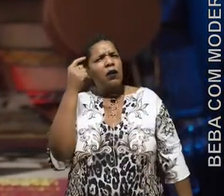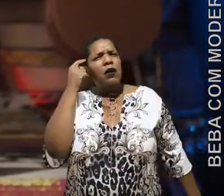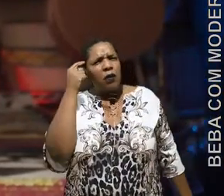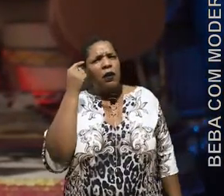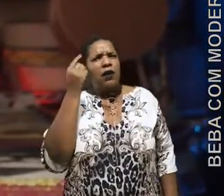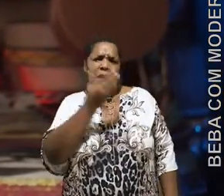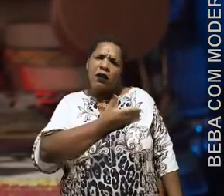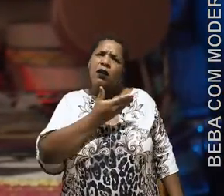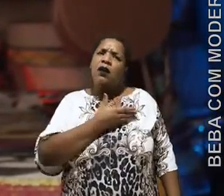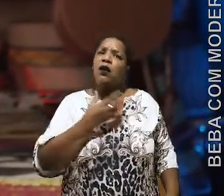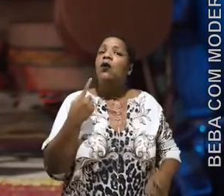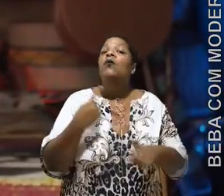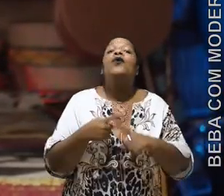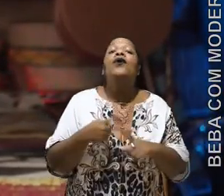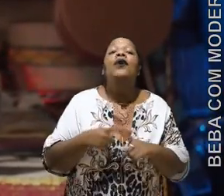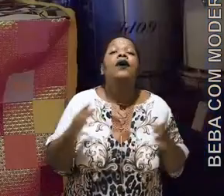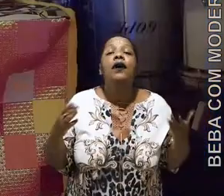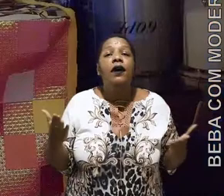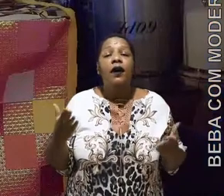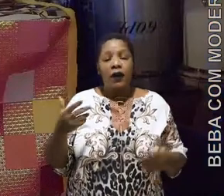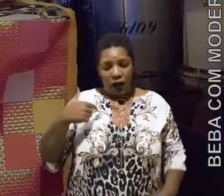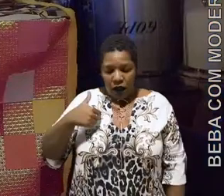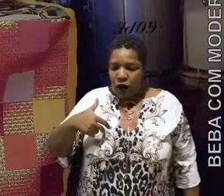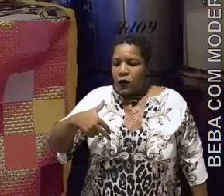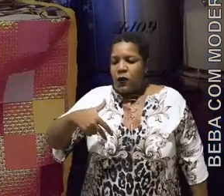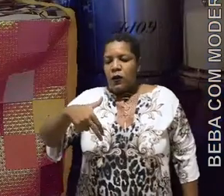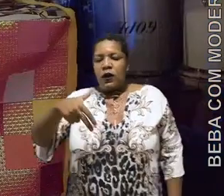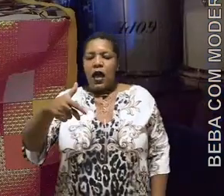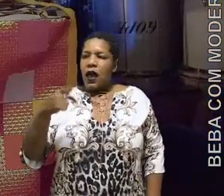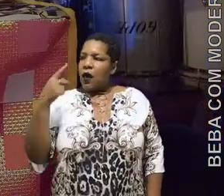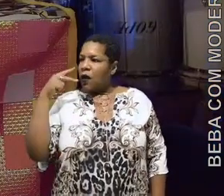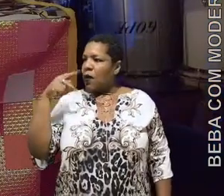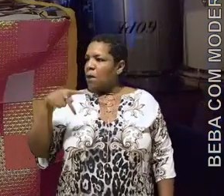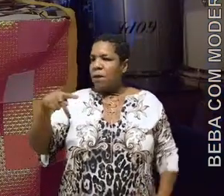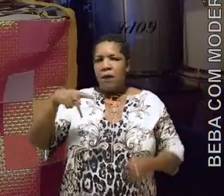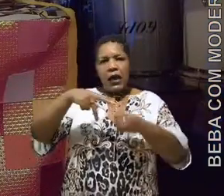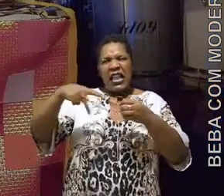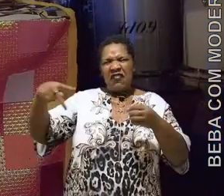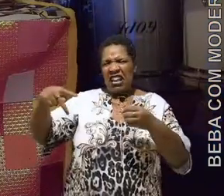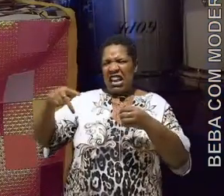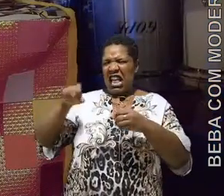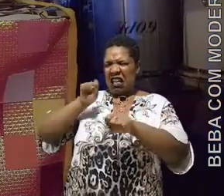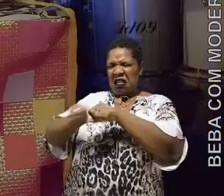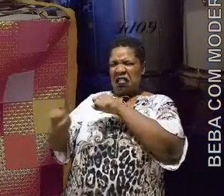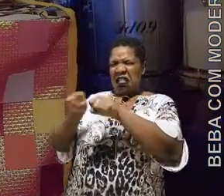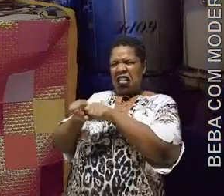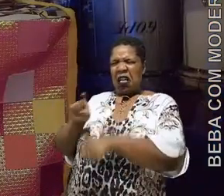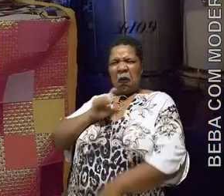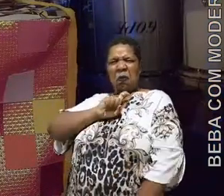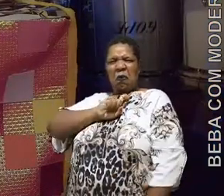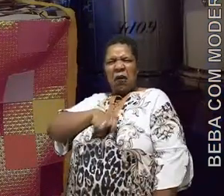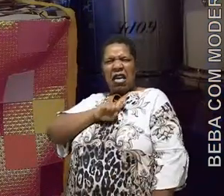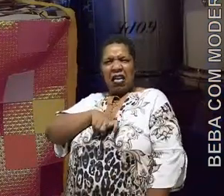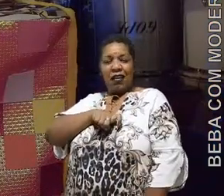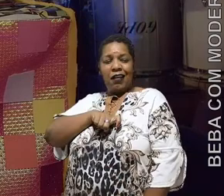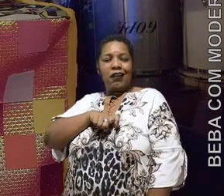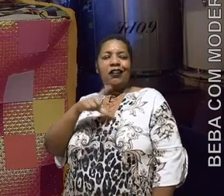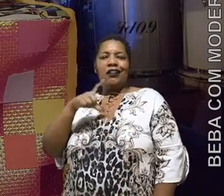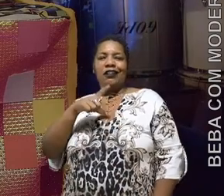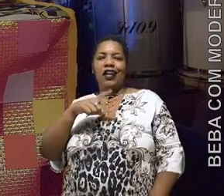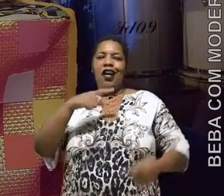vários preço e parceiros porque prossigo pelas periferias prática eu perdi a esses